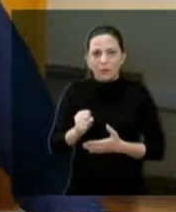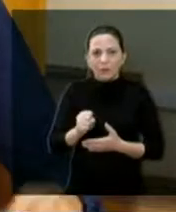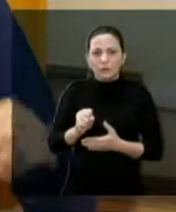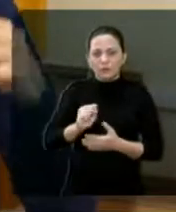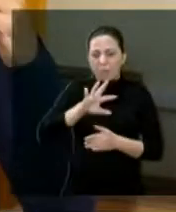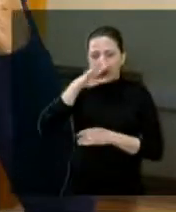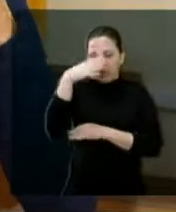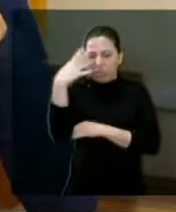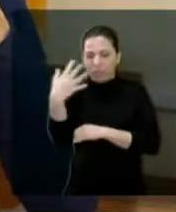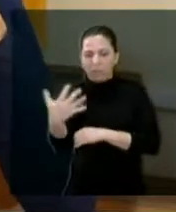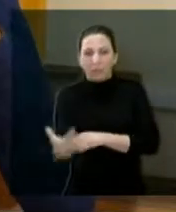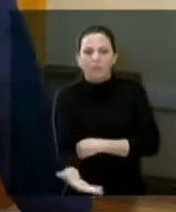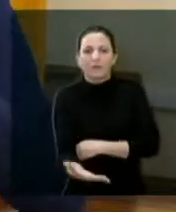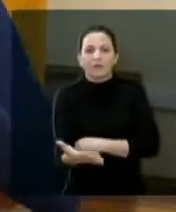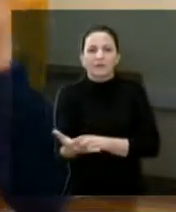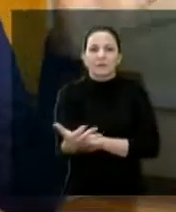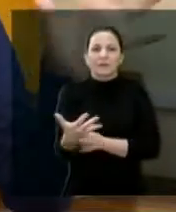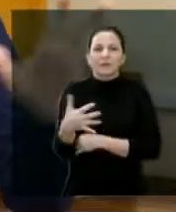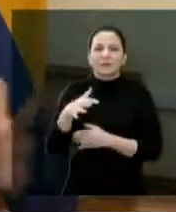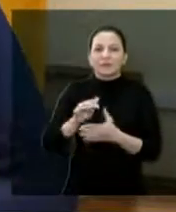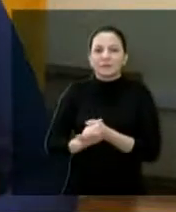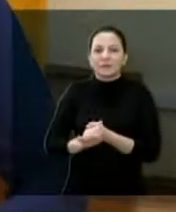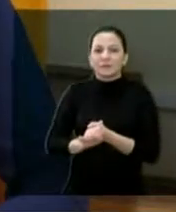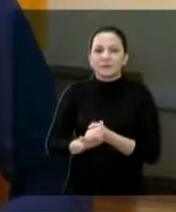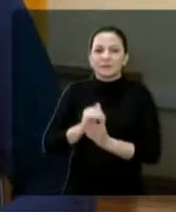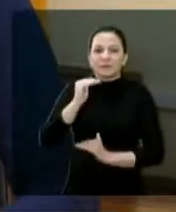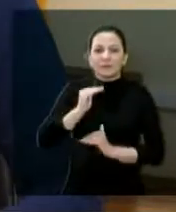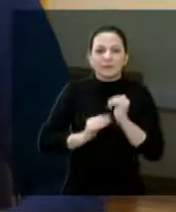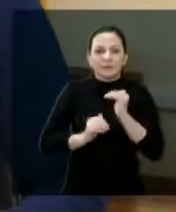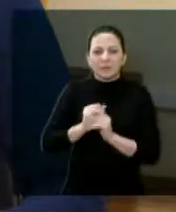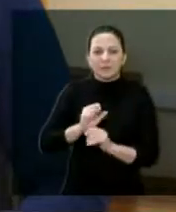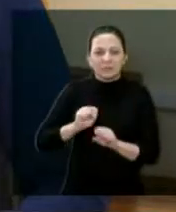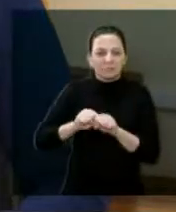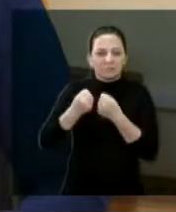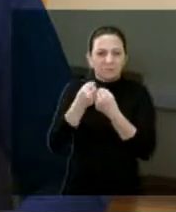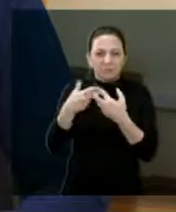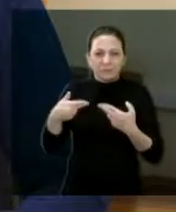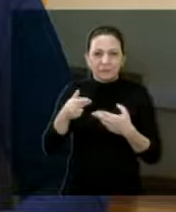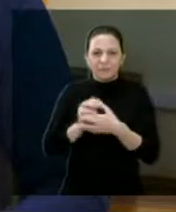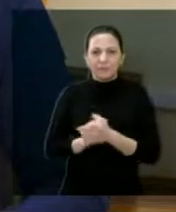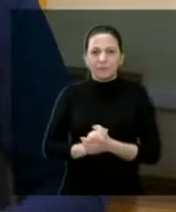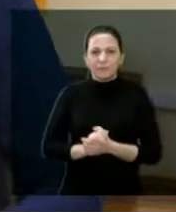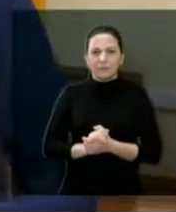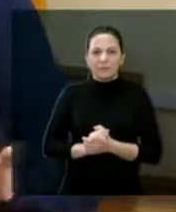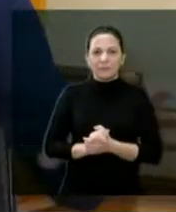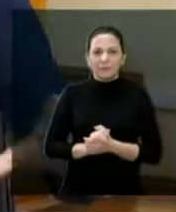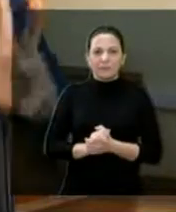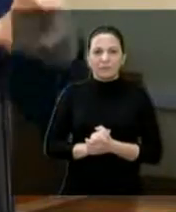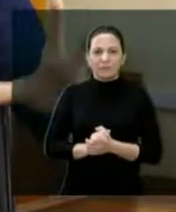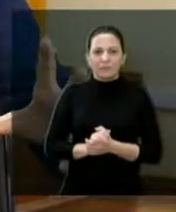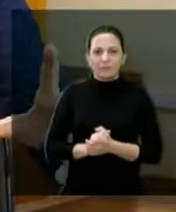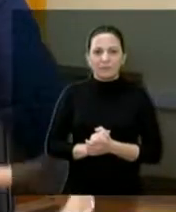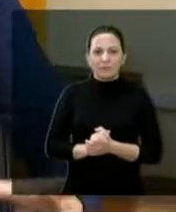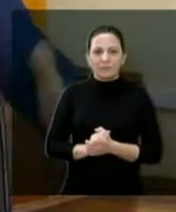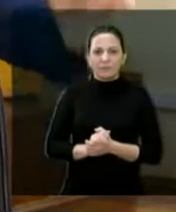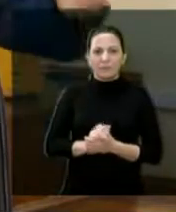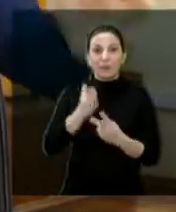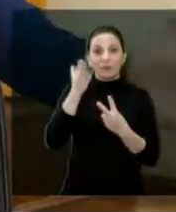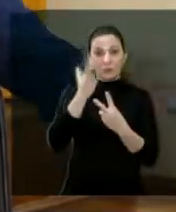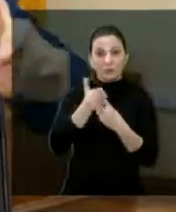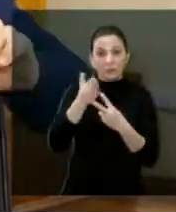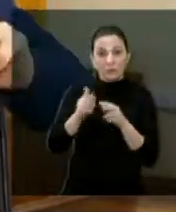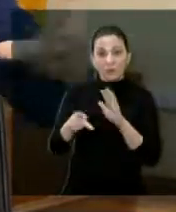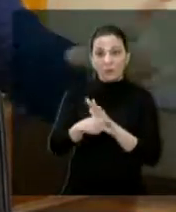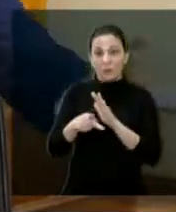baixo. Nossa Senhora, bom, quase praticamente terminou. Mas olha, comercial, rapidinho, nós fomos